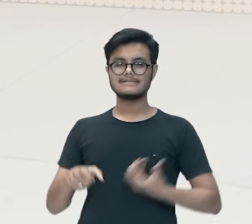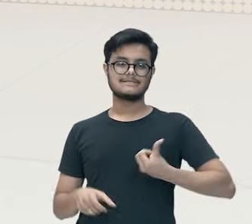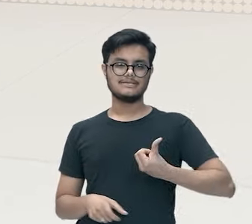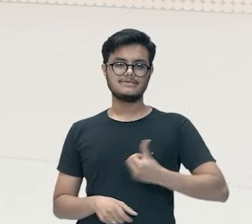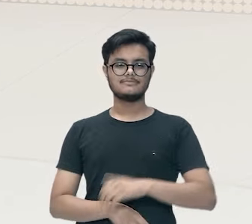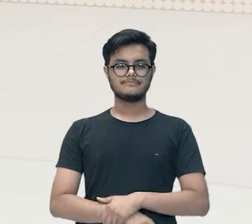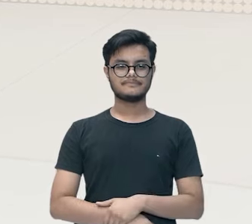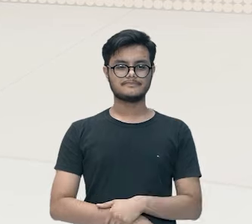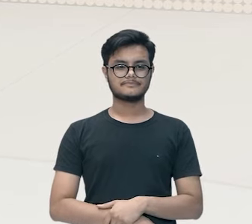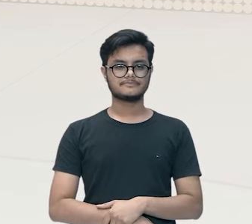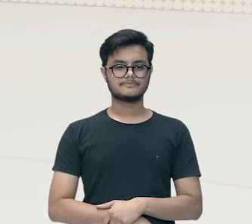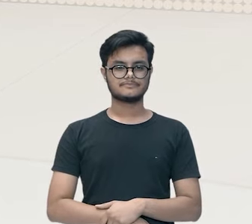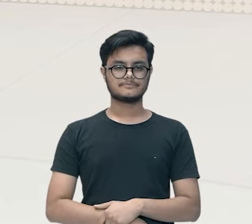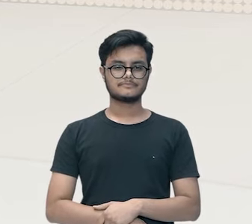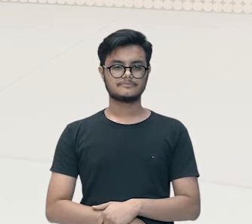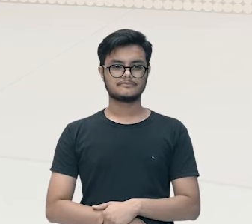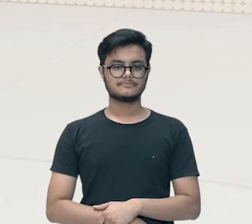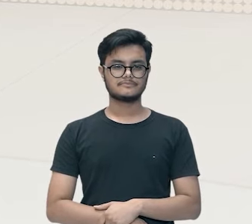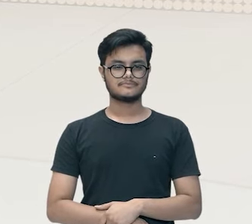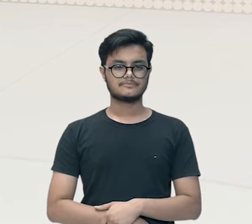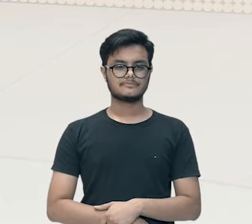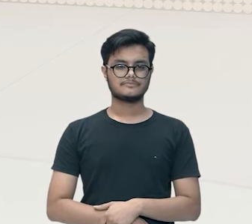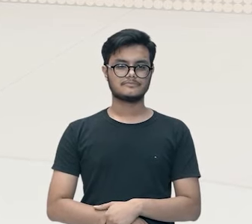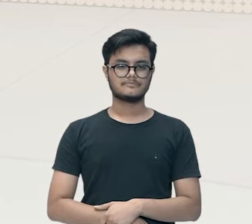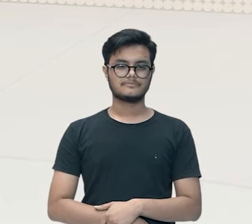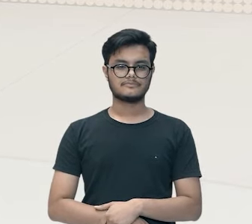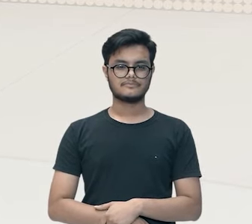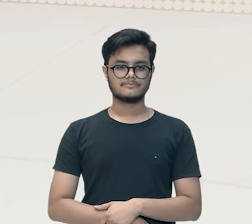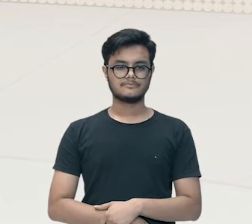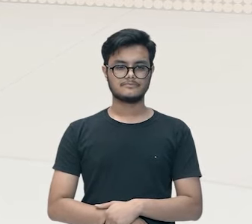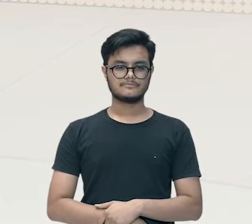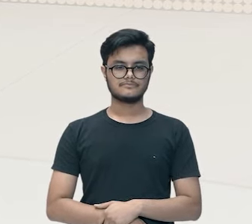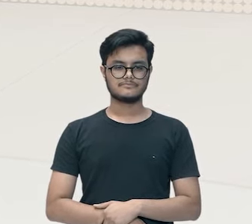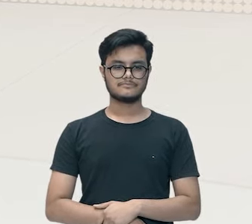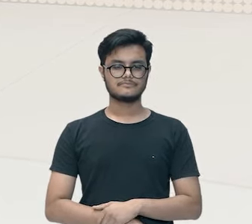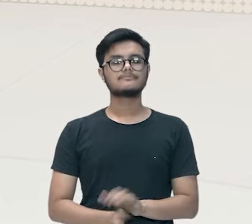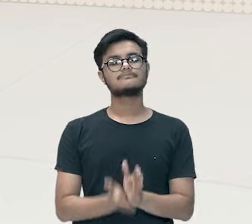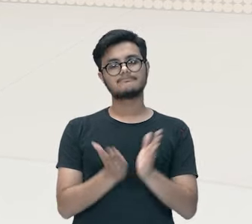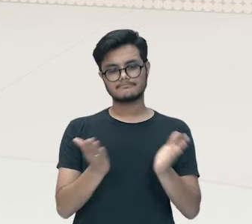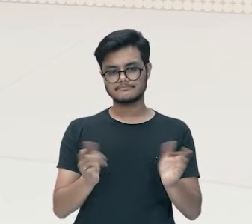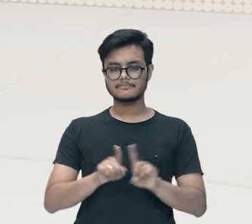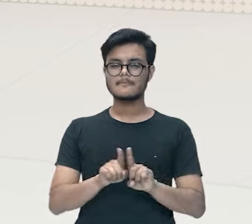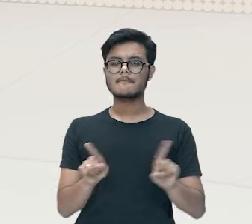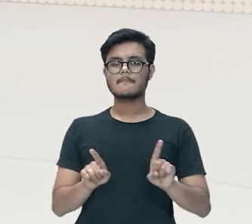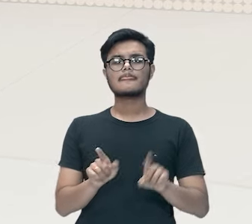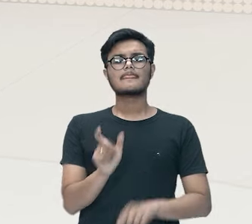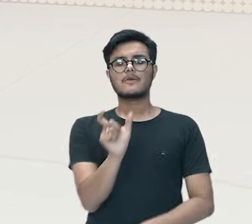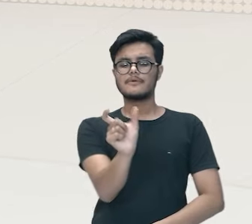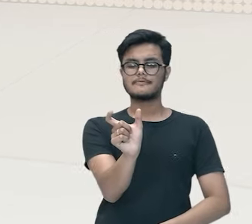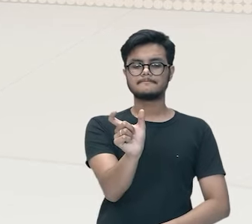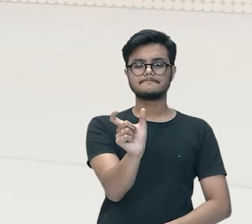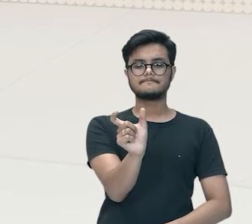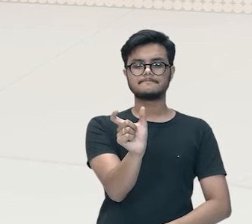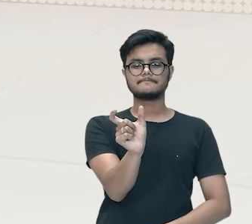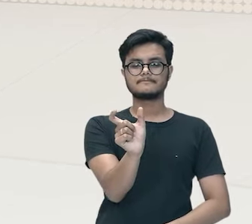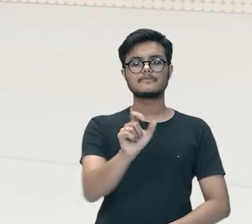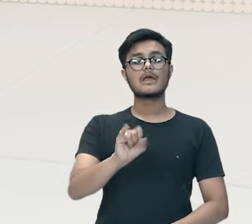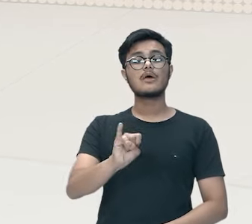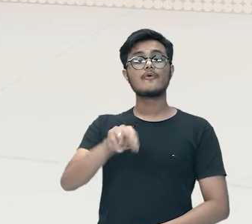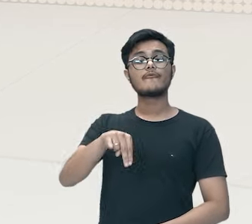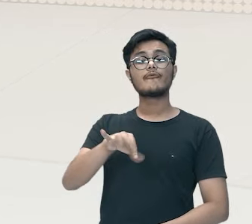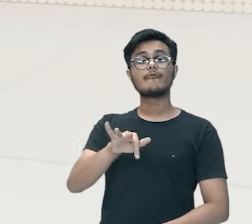tá? Beleza, então essa primeira parte do nome a gente já resolveu. Aí a gente tem a metade do nome, o meio, né? O meio indica pra